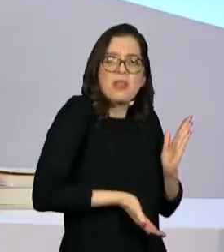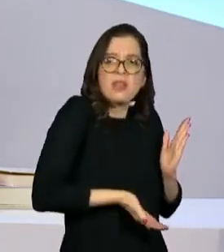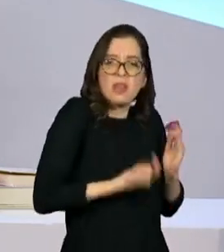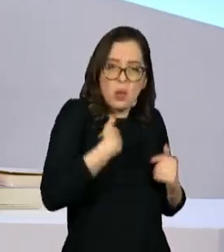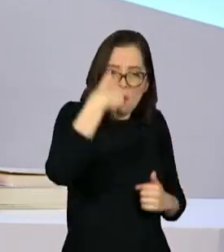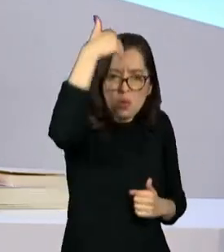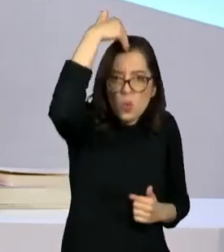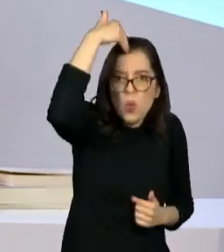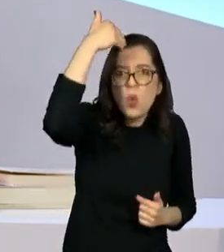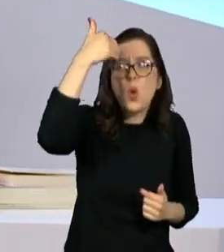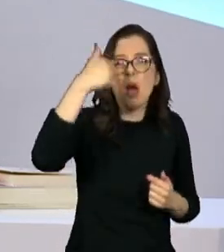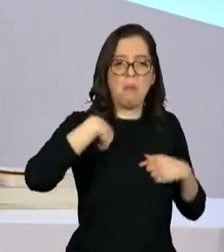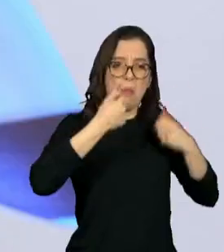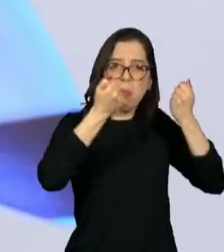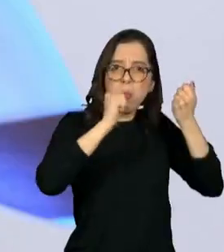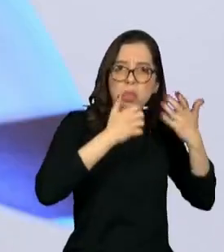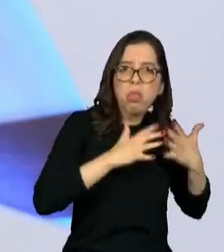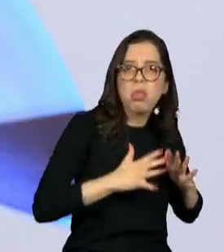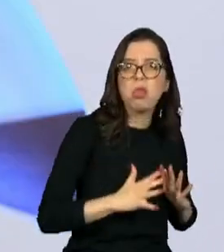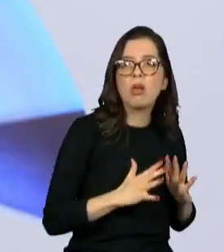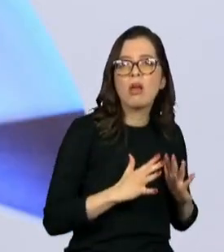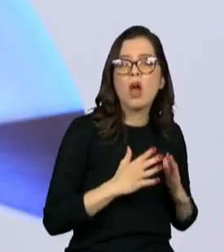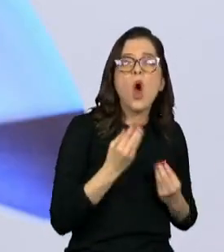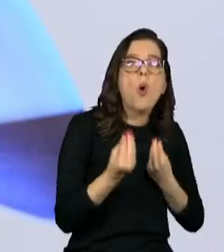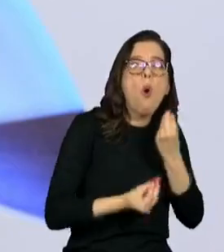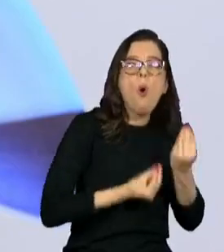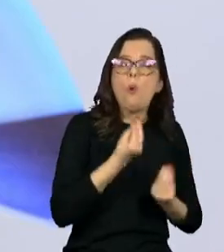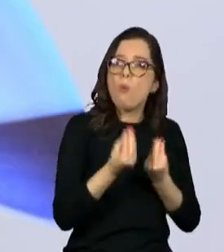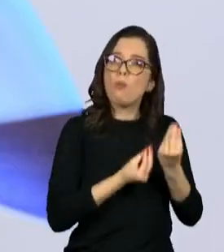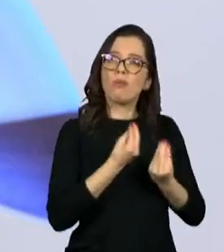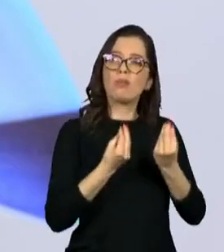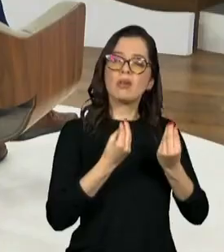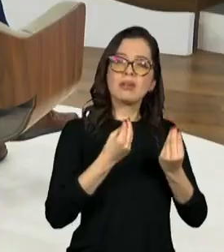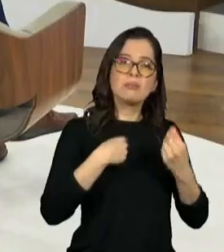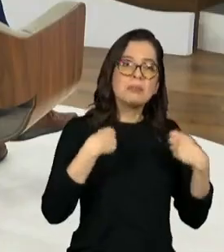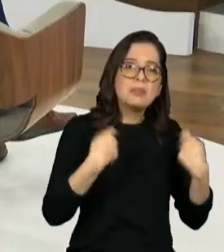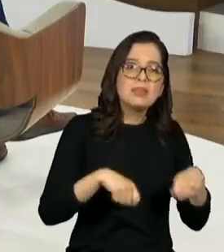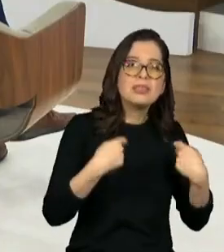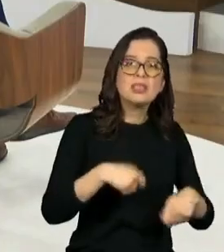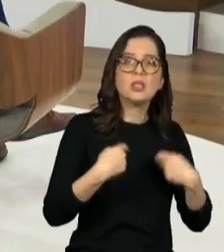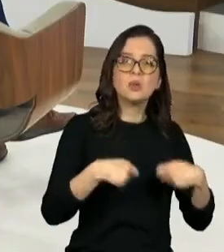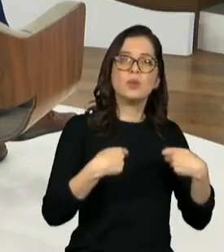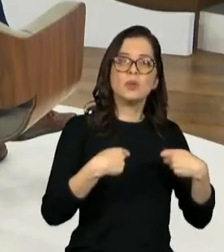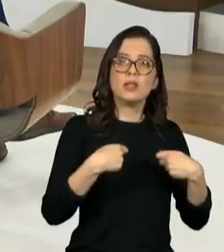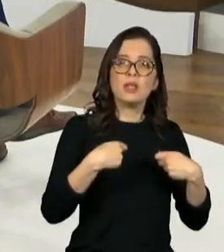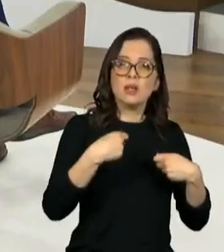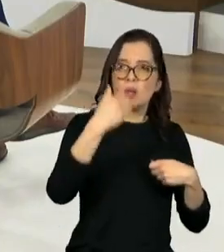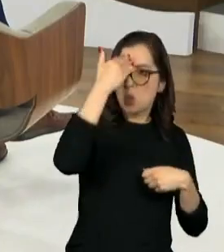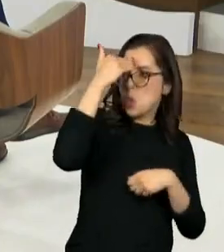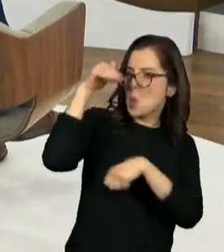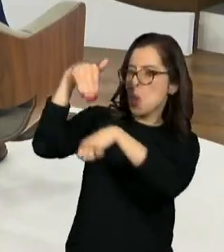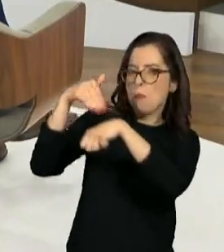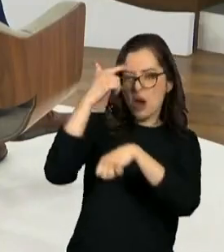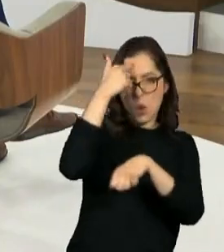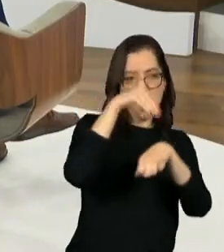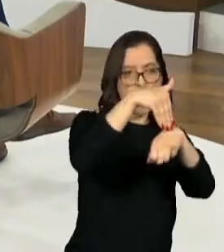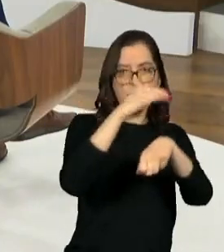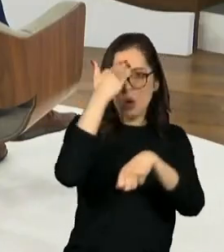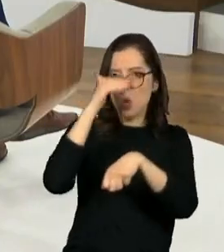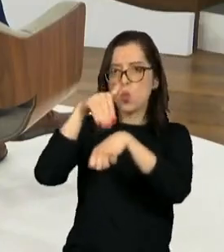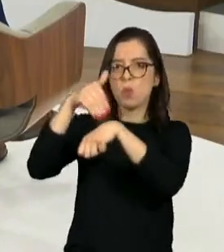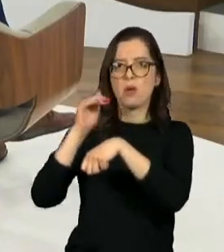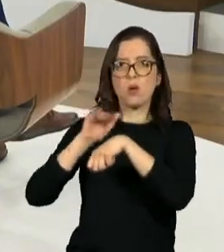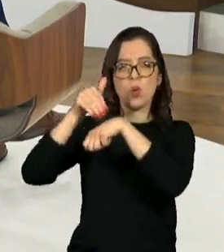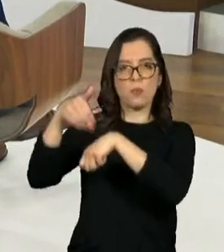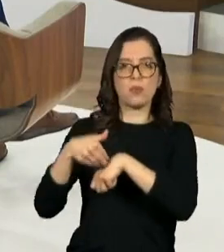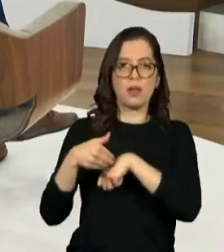muito interessante de movimentar essas pessoas é oferecendo para elas alguém a quem culpar. Então, você pode dizer que foi uma